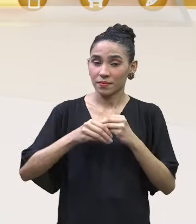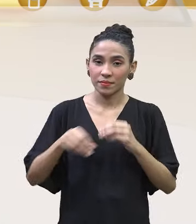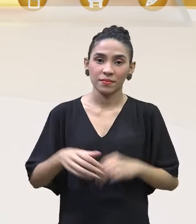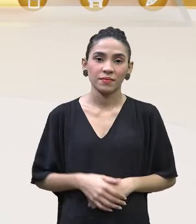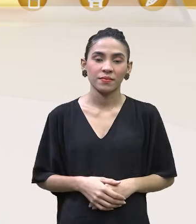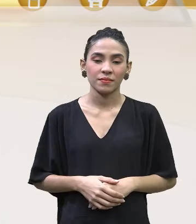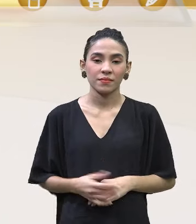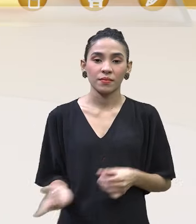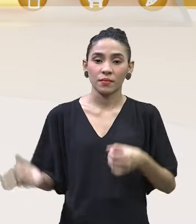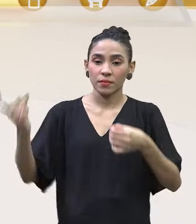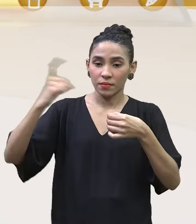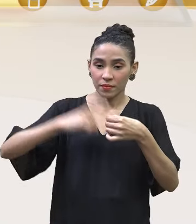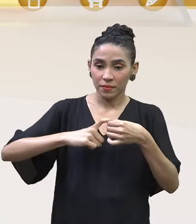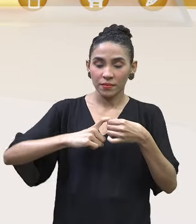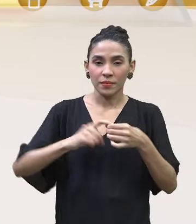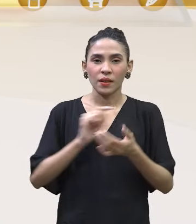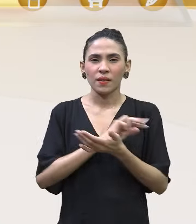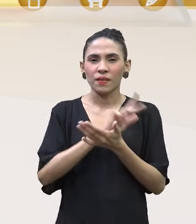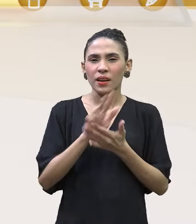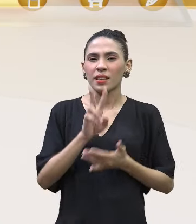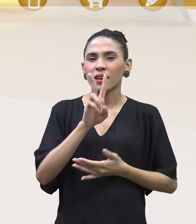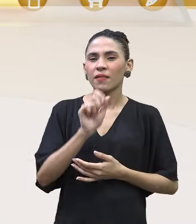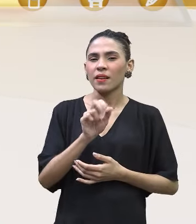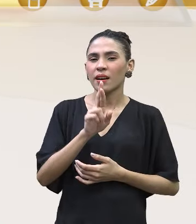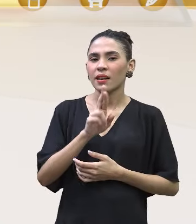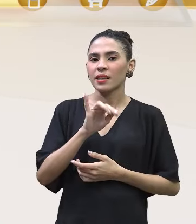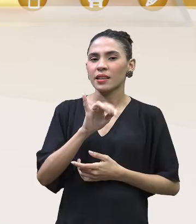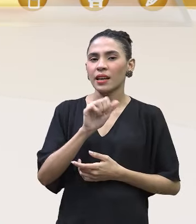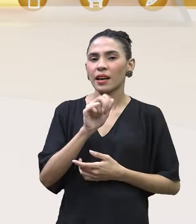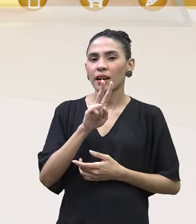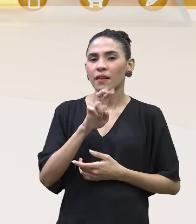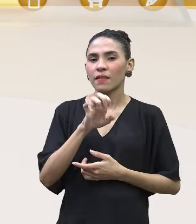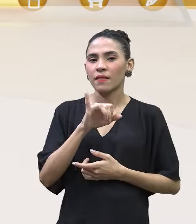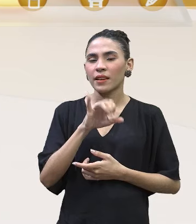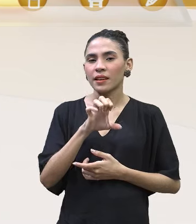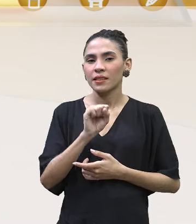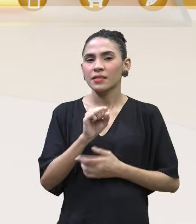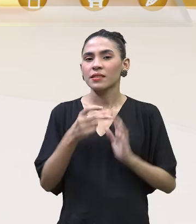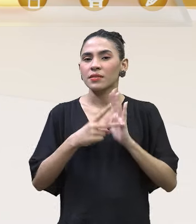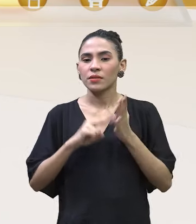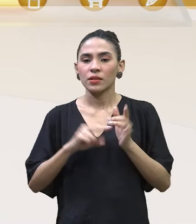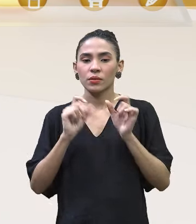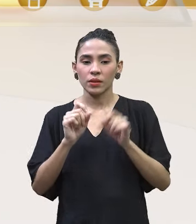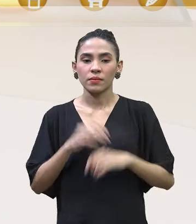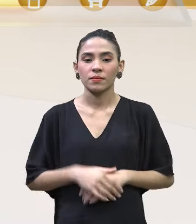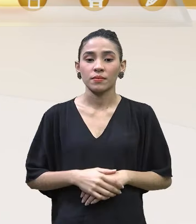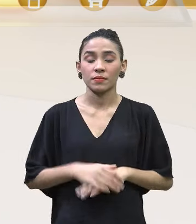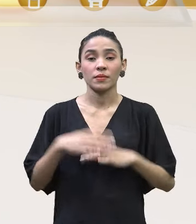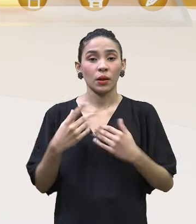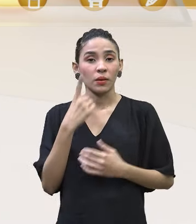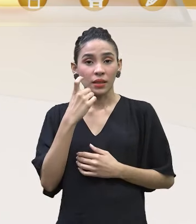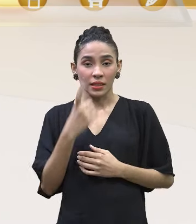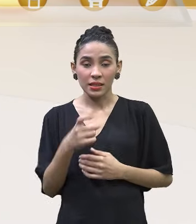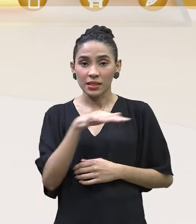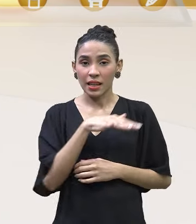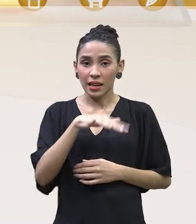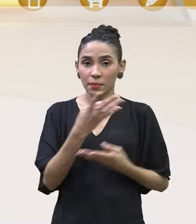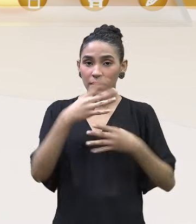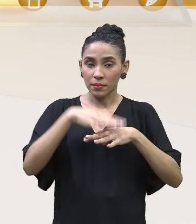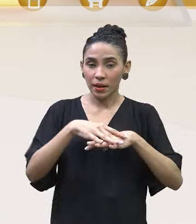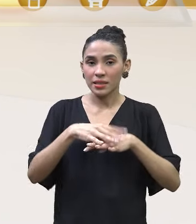sim Professor só voltando que o senhor falou em várias variáveis né você falou aí várias variáveis e é interessante que na matemática variáveis é